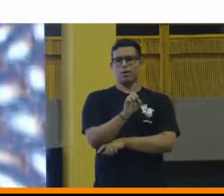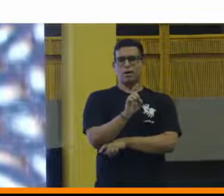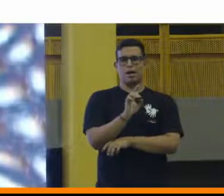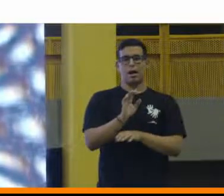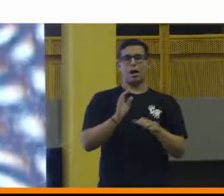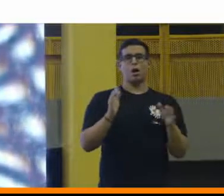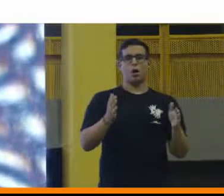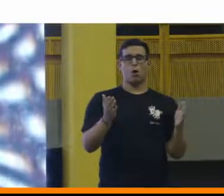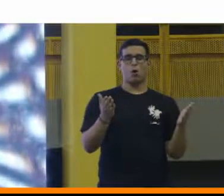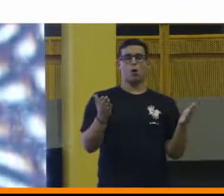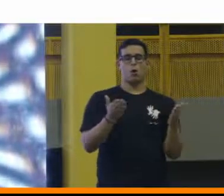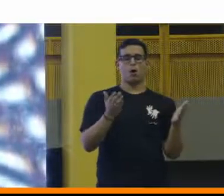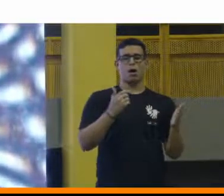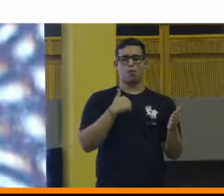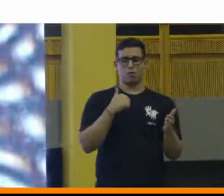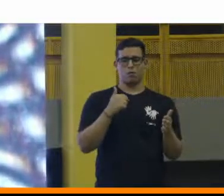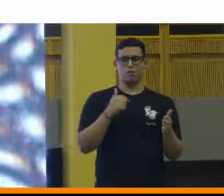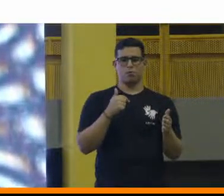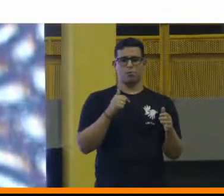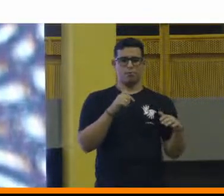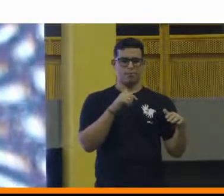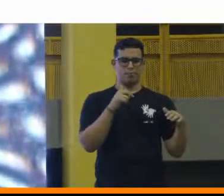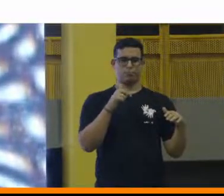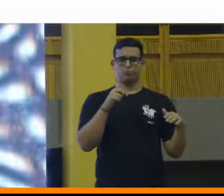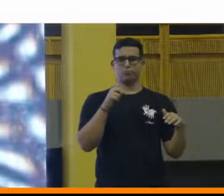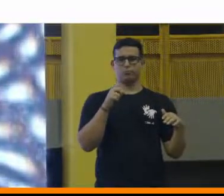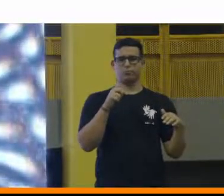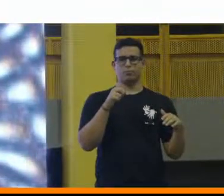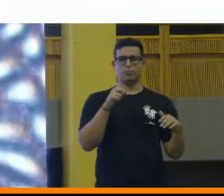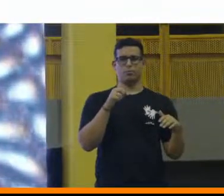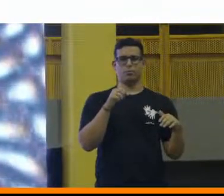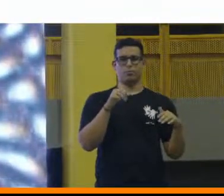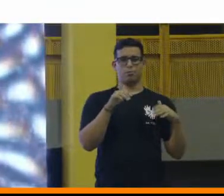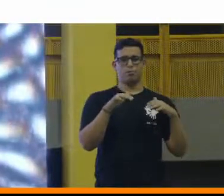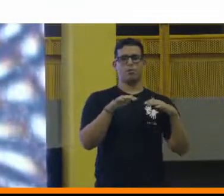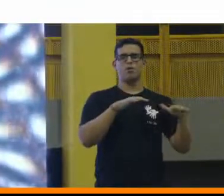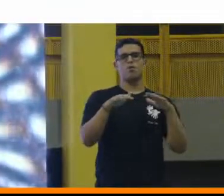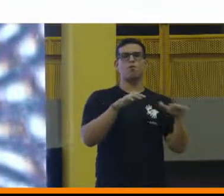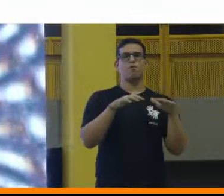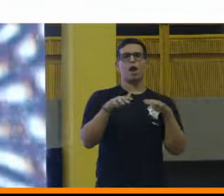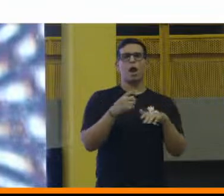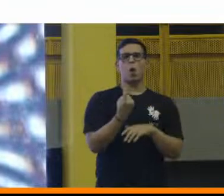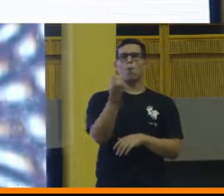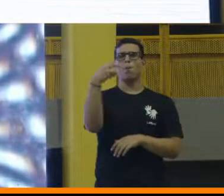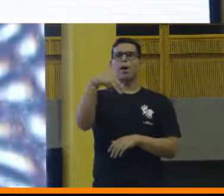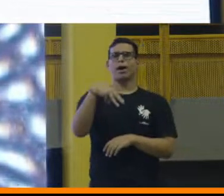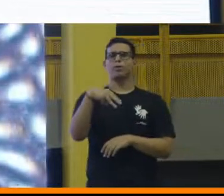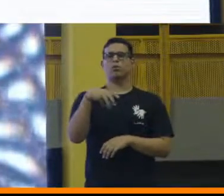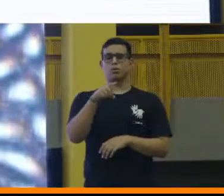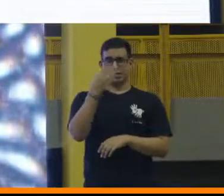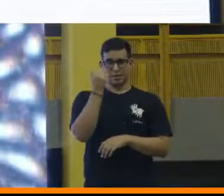deslocar 1 metro. Pergunta, você sabe onde estarei eu?